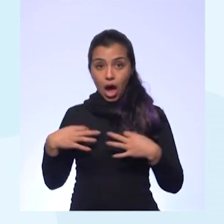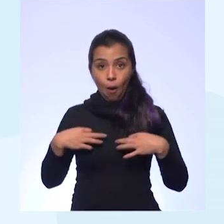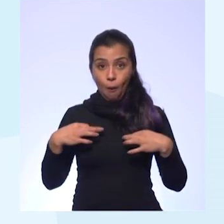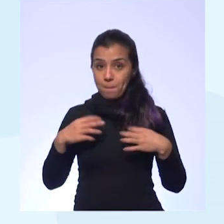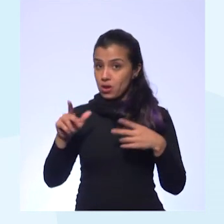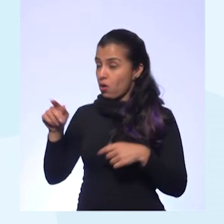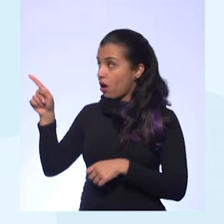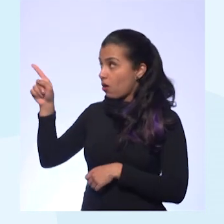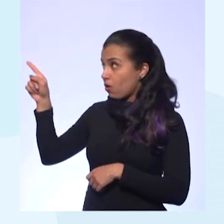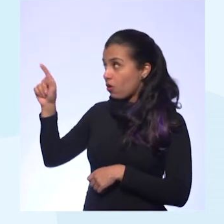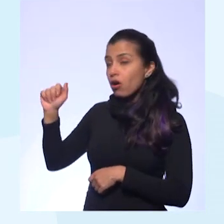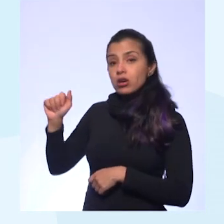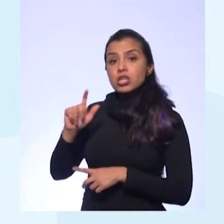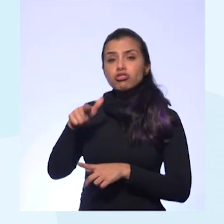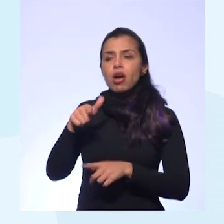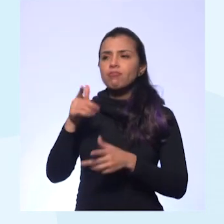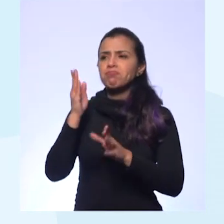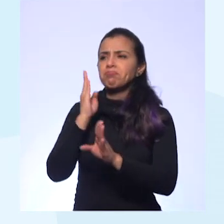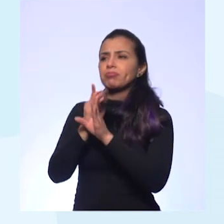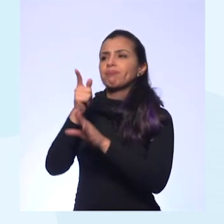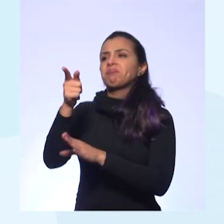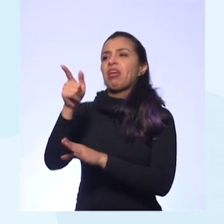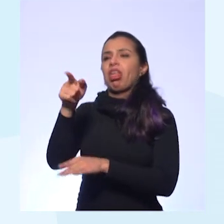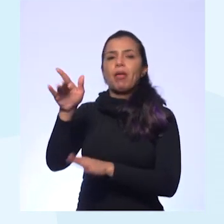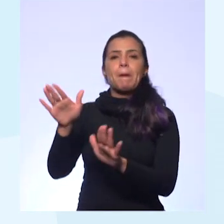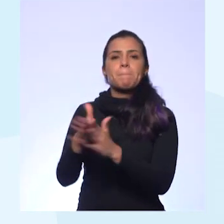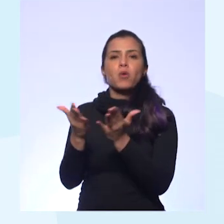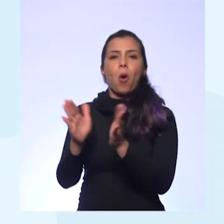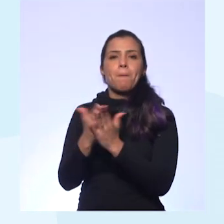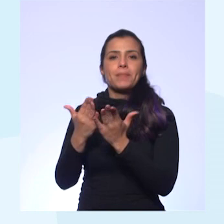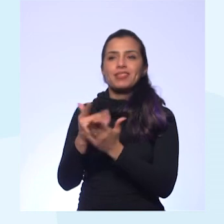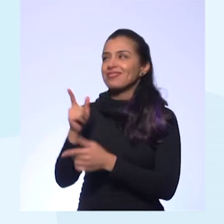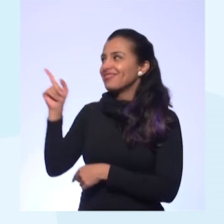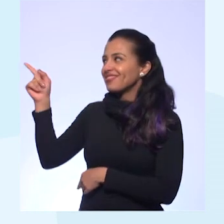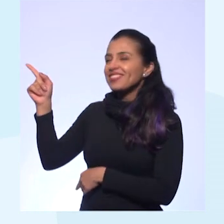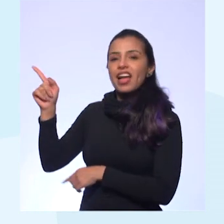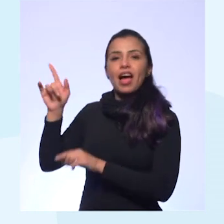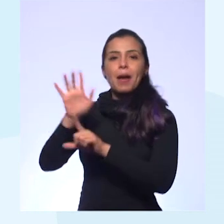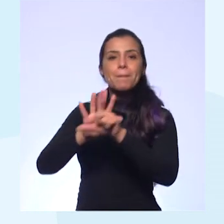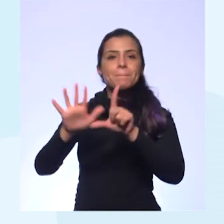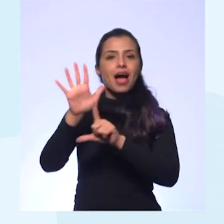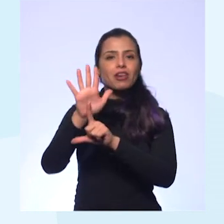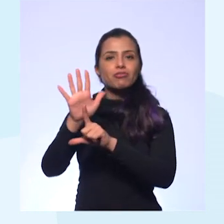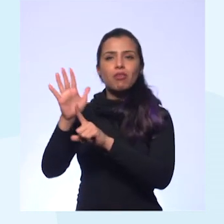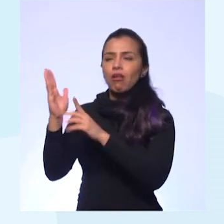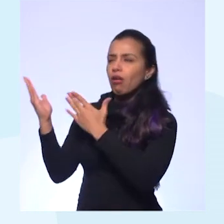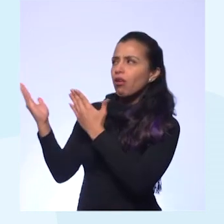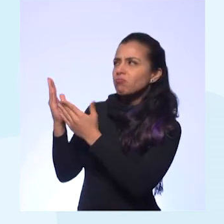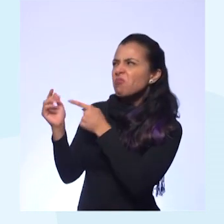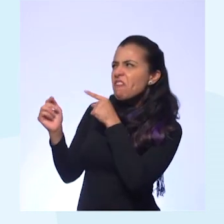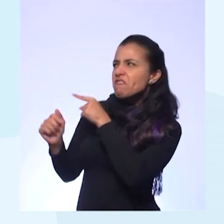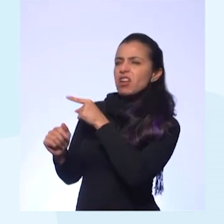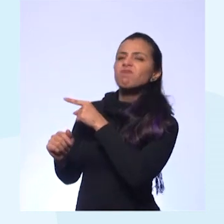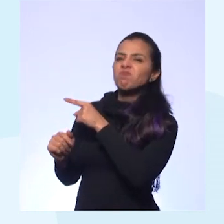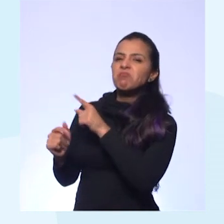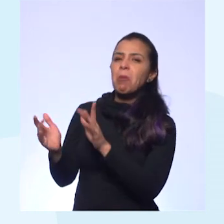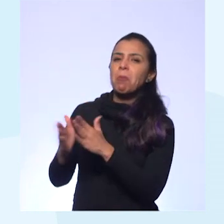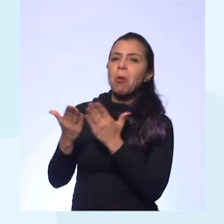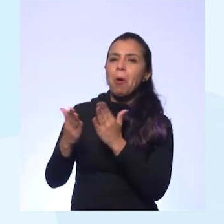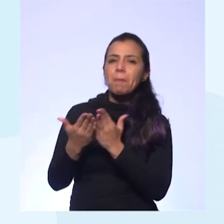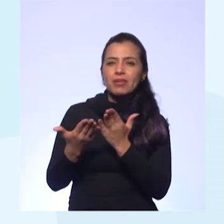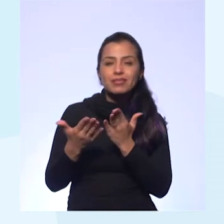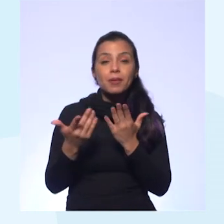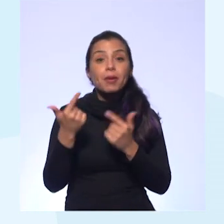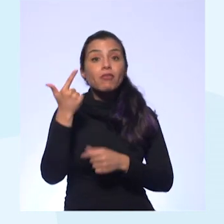imagem já era identificada como uma pessoa pobre. Para vocês verem o quanto a desigualdade social era gritante na França,